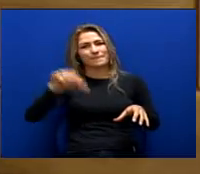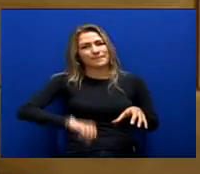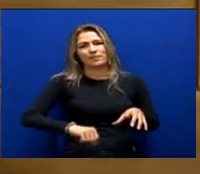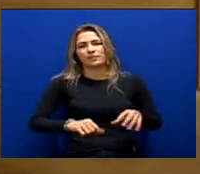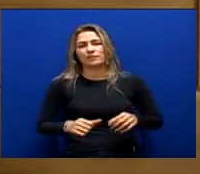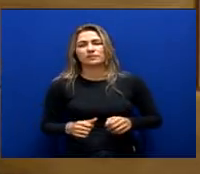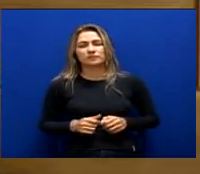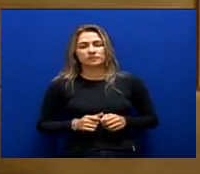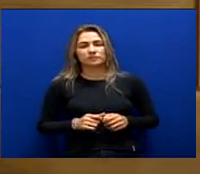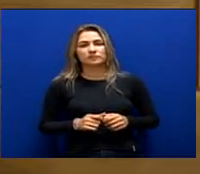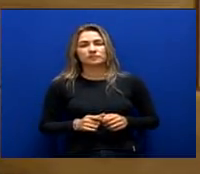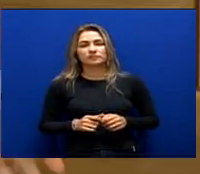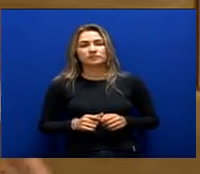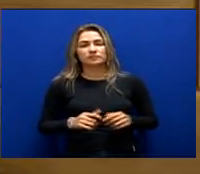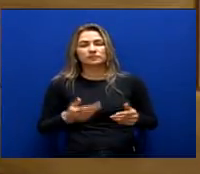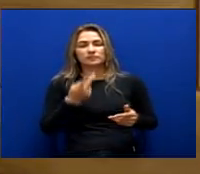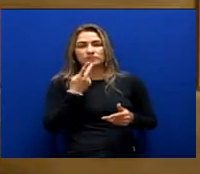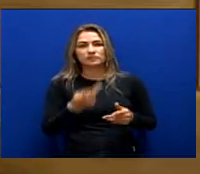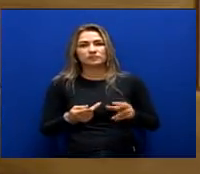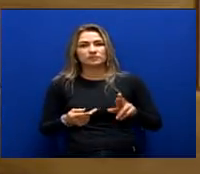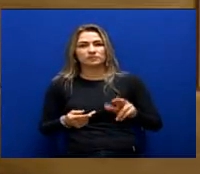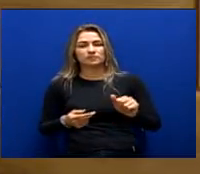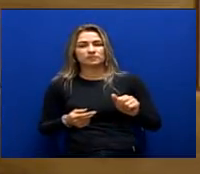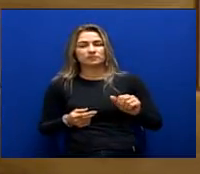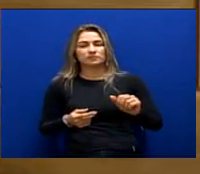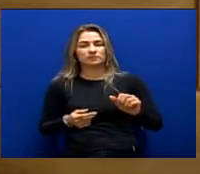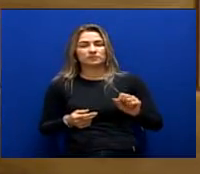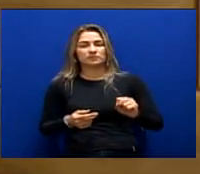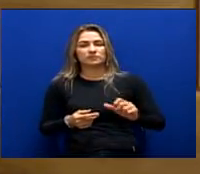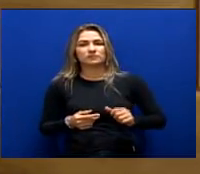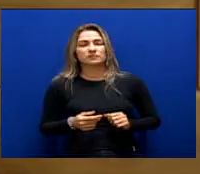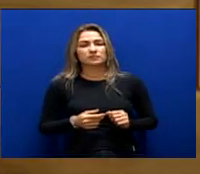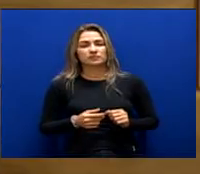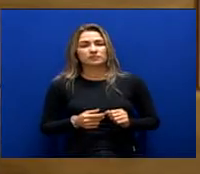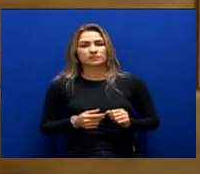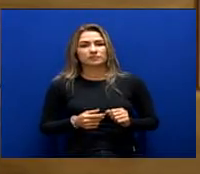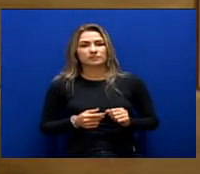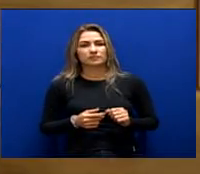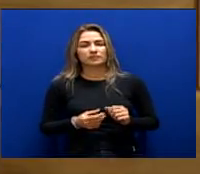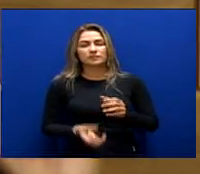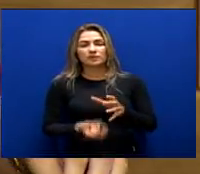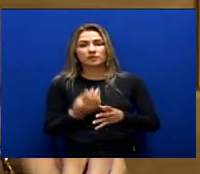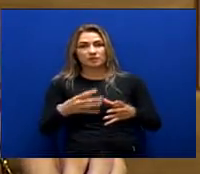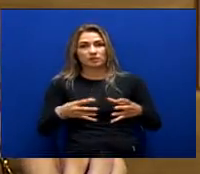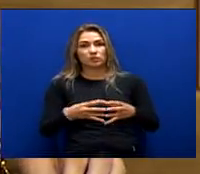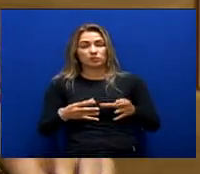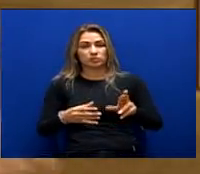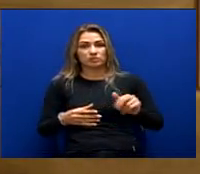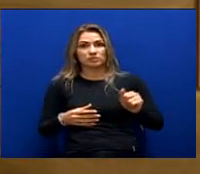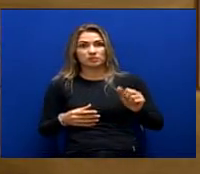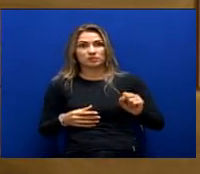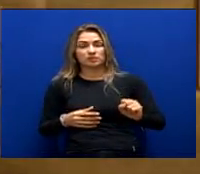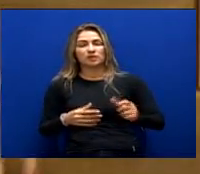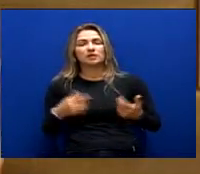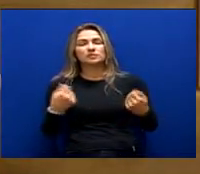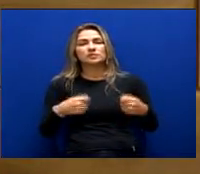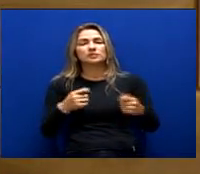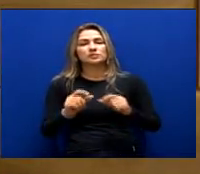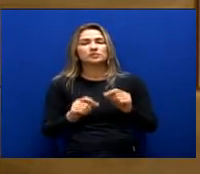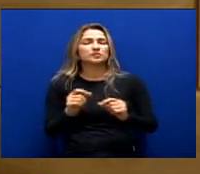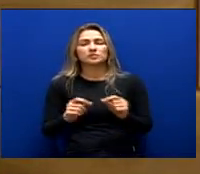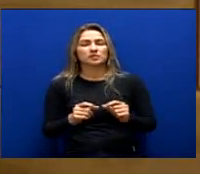importante quanto a raça é importante também assim ela existir realmente ela tem que está funcionando não adianta existir os